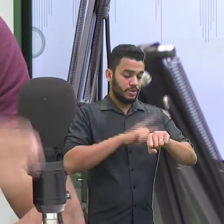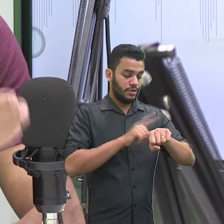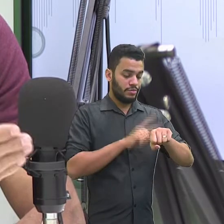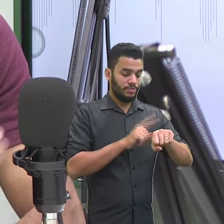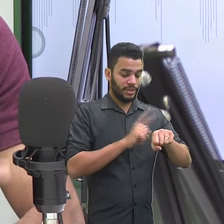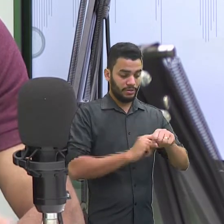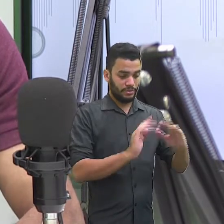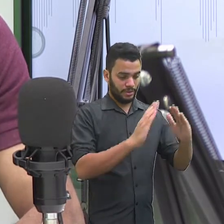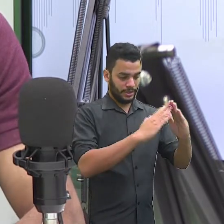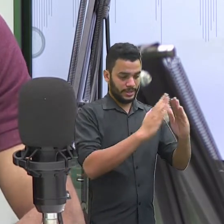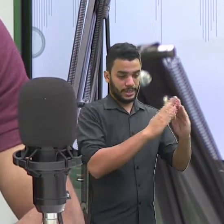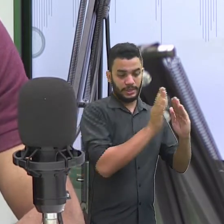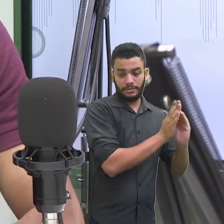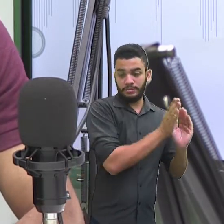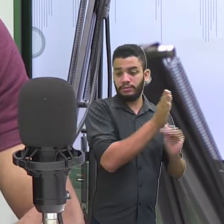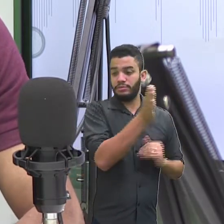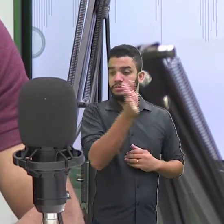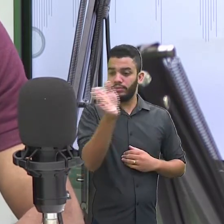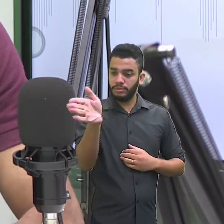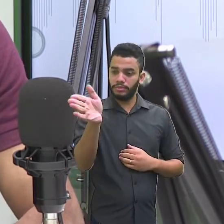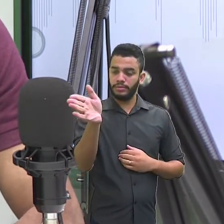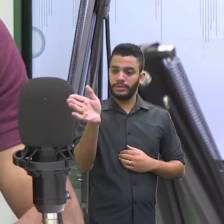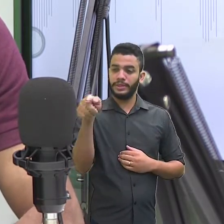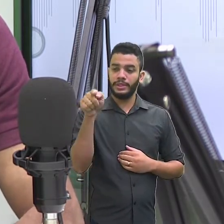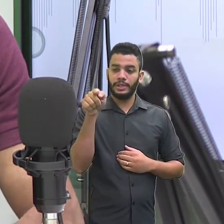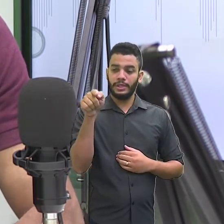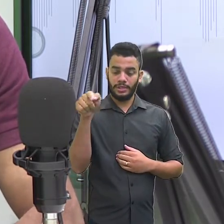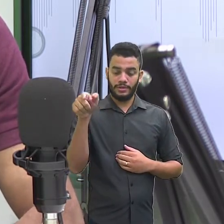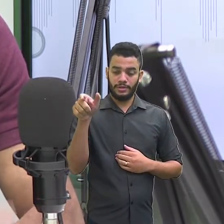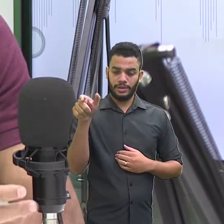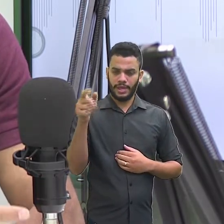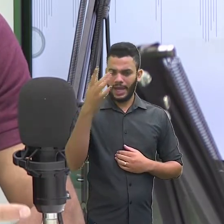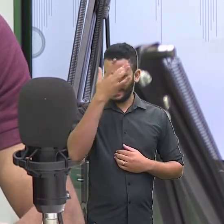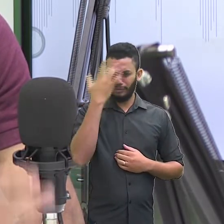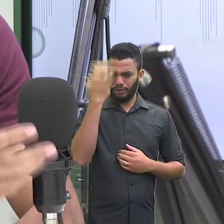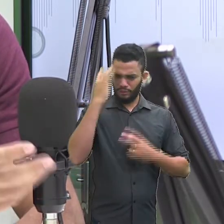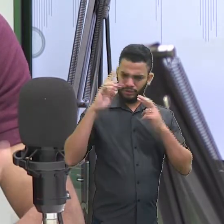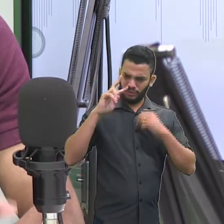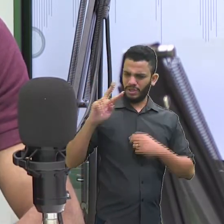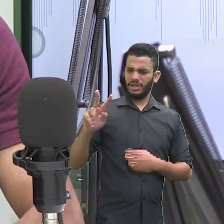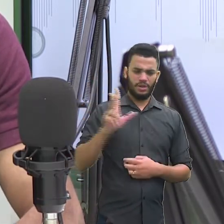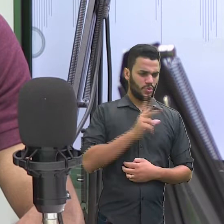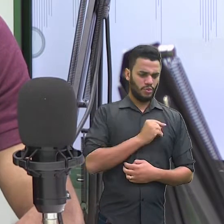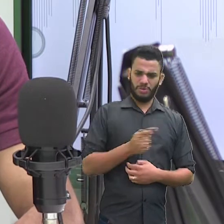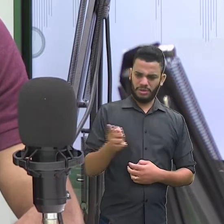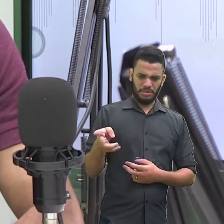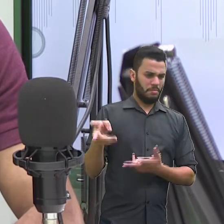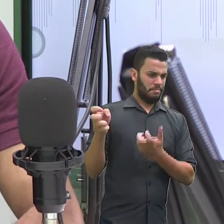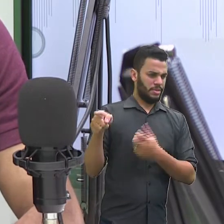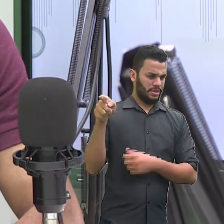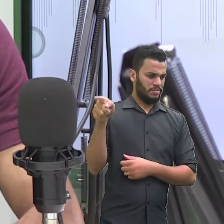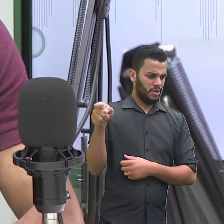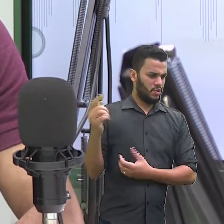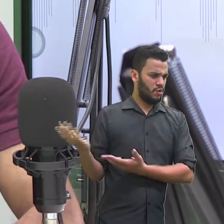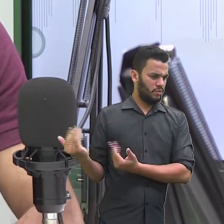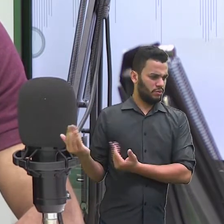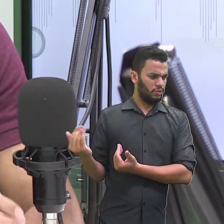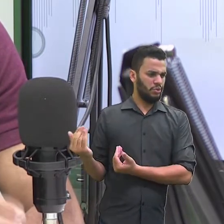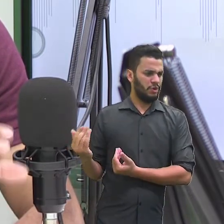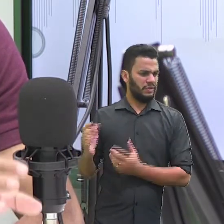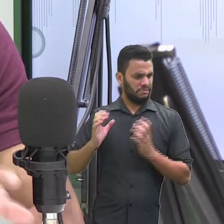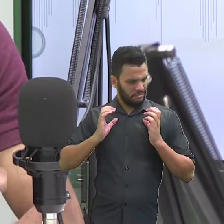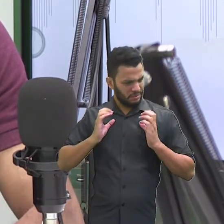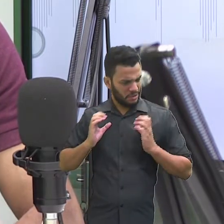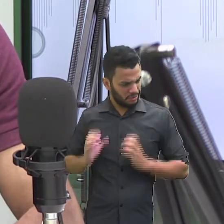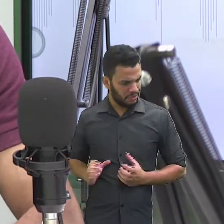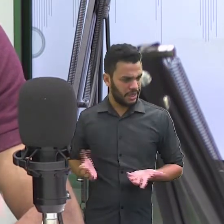serem pessoas que respeitam o próximo, ao passo que, se os filhos eles não têm uma boa criação familiar, isso, consequentemente, vai